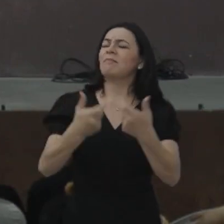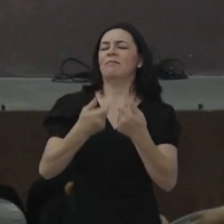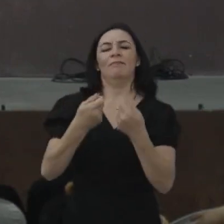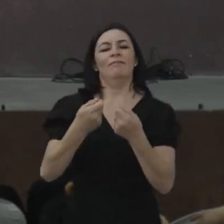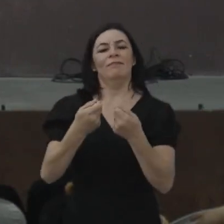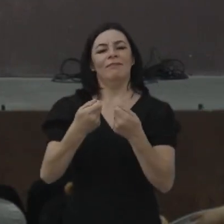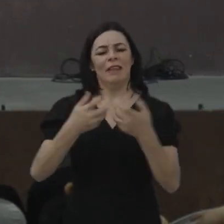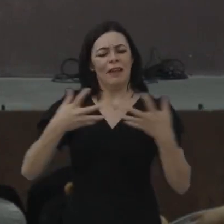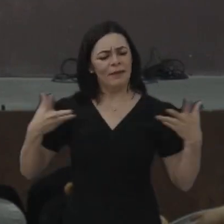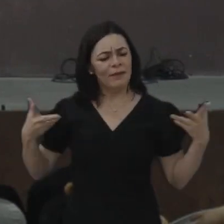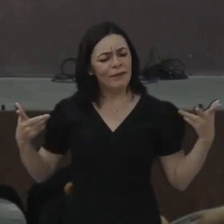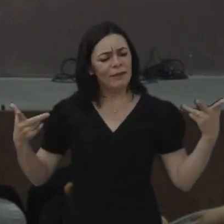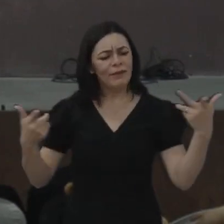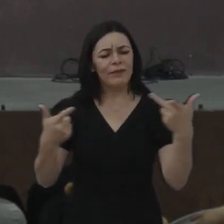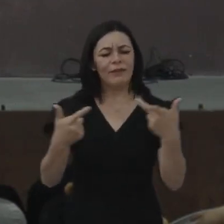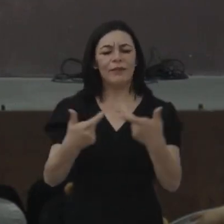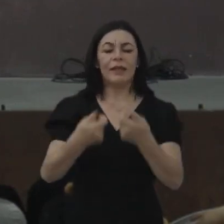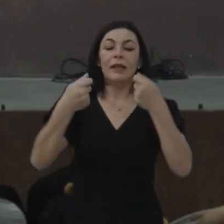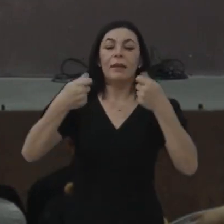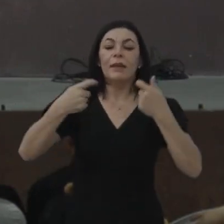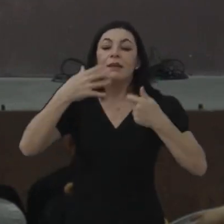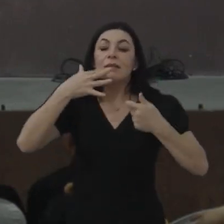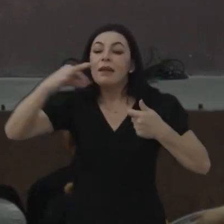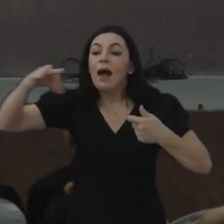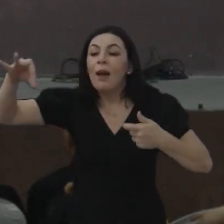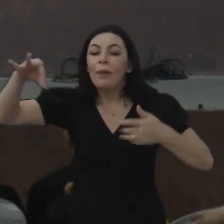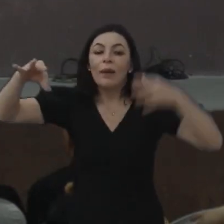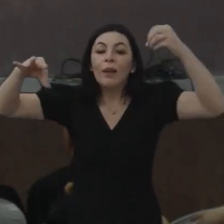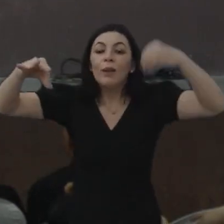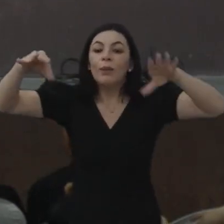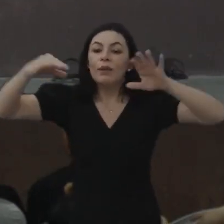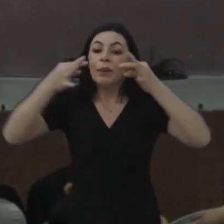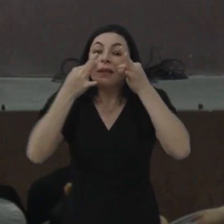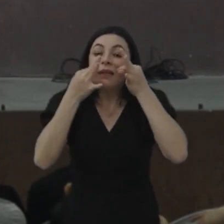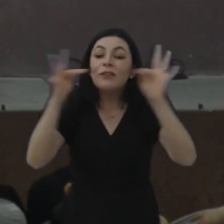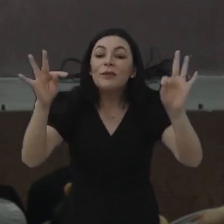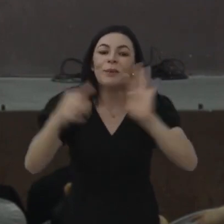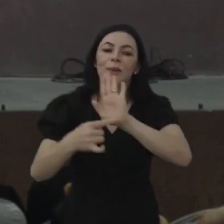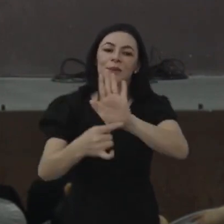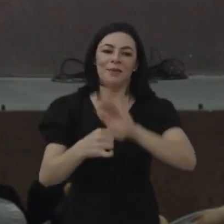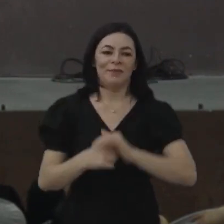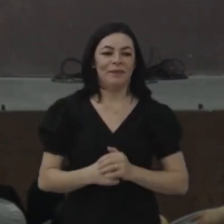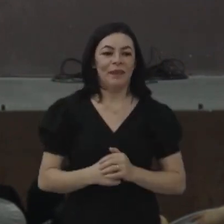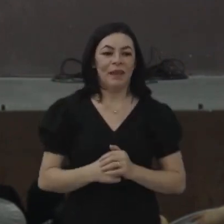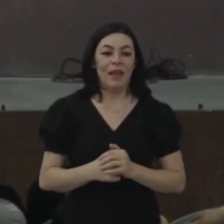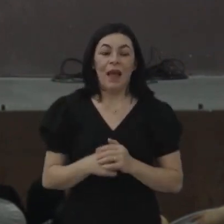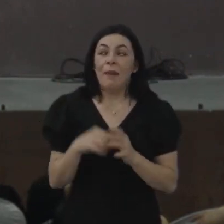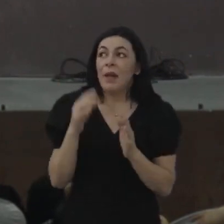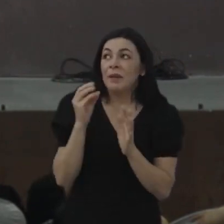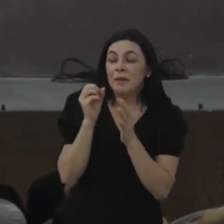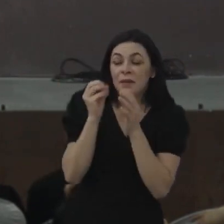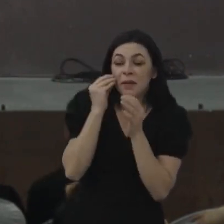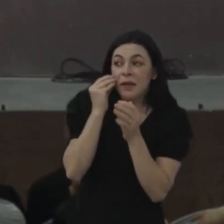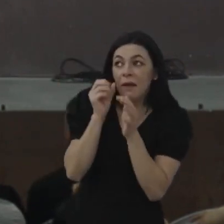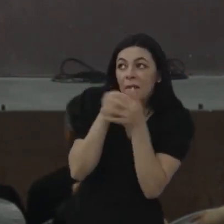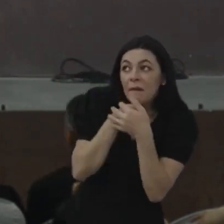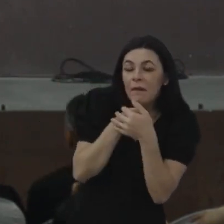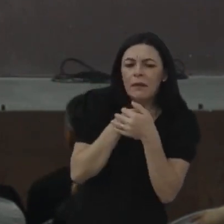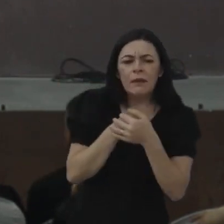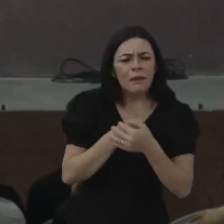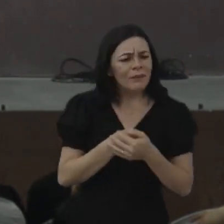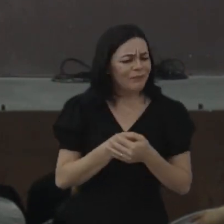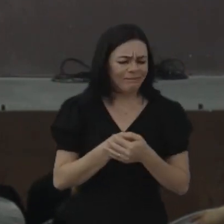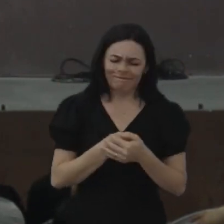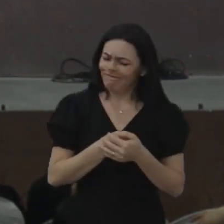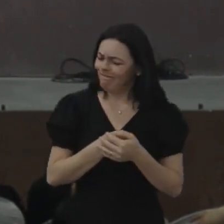fato quem você é, sal e luz. Pare de fugir, porque tentar fugir disso só vai trazer dor